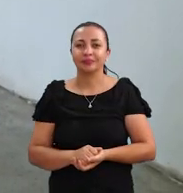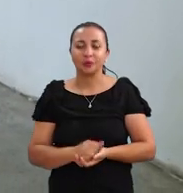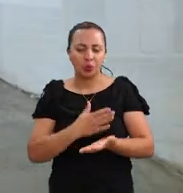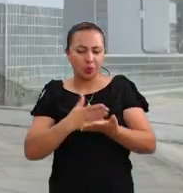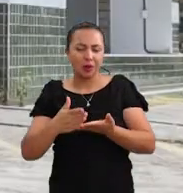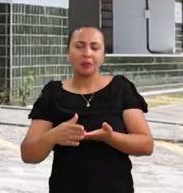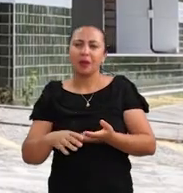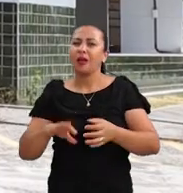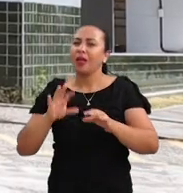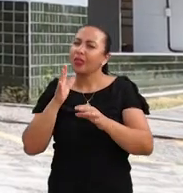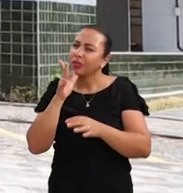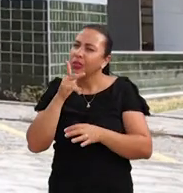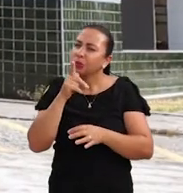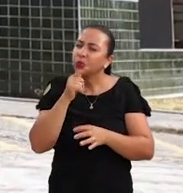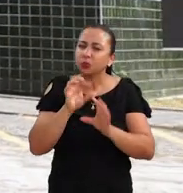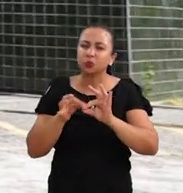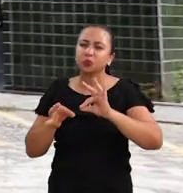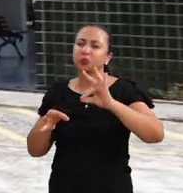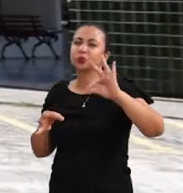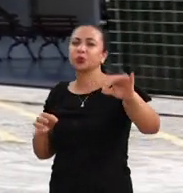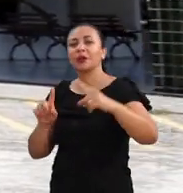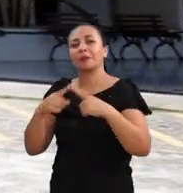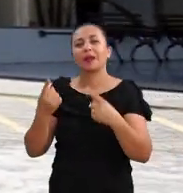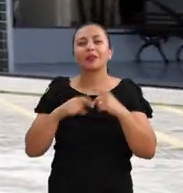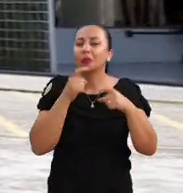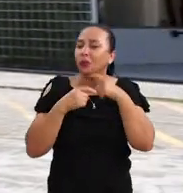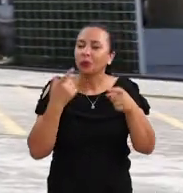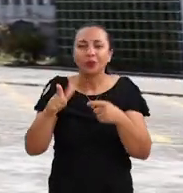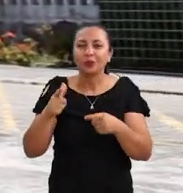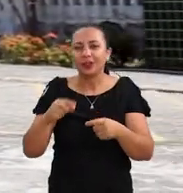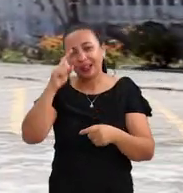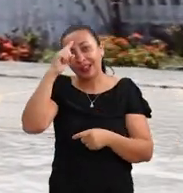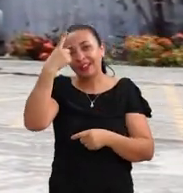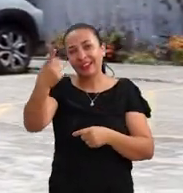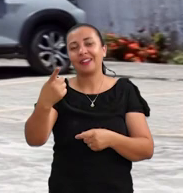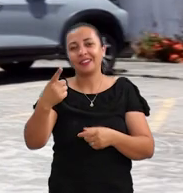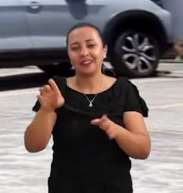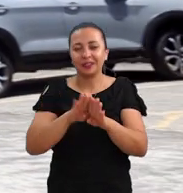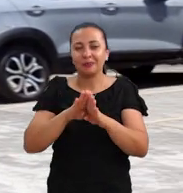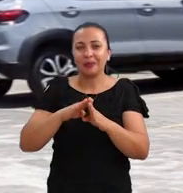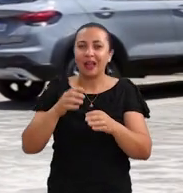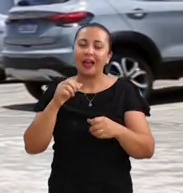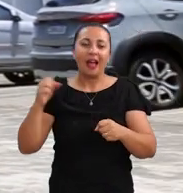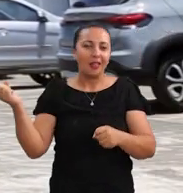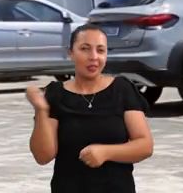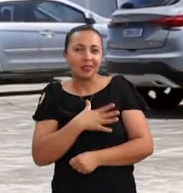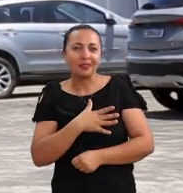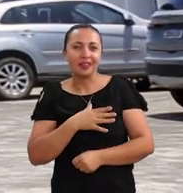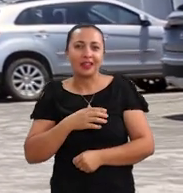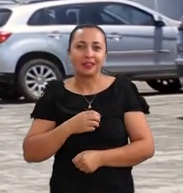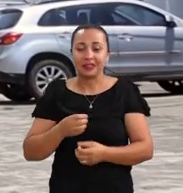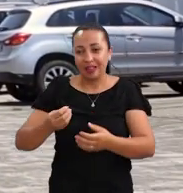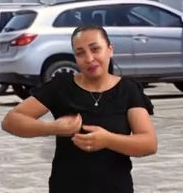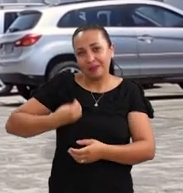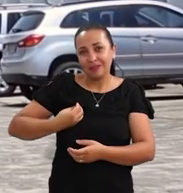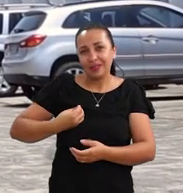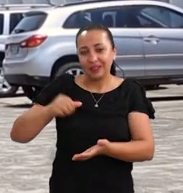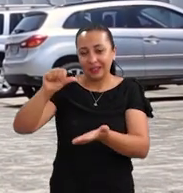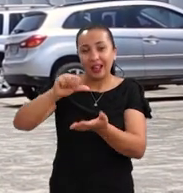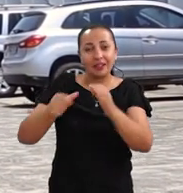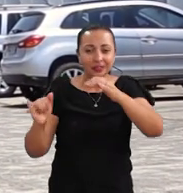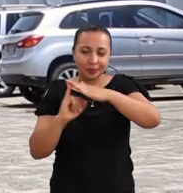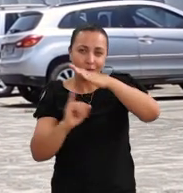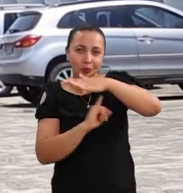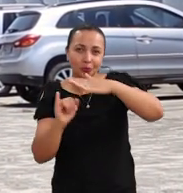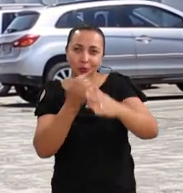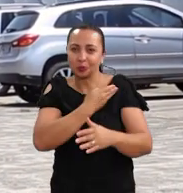caminho ainda é longo, mas não há dúvida de que a criatividade e a inovação presentes nas instituições